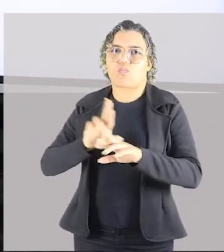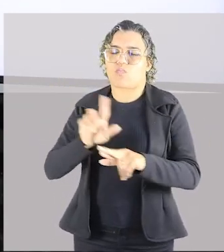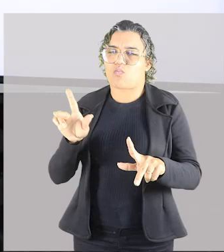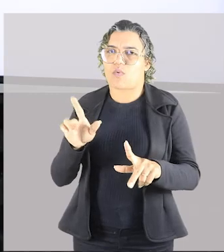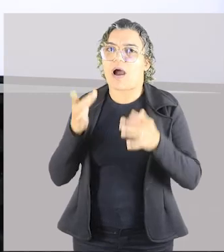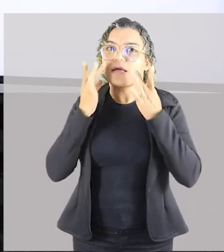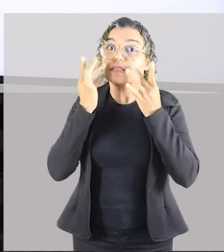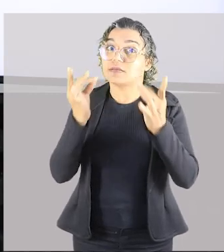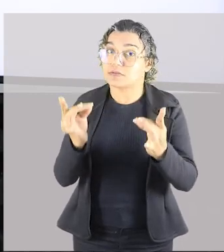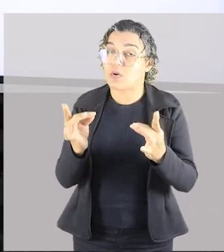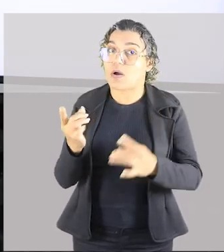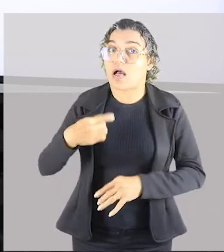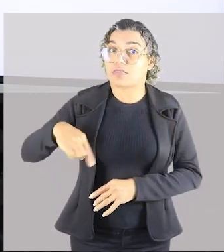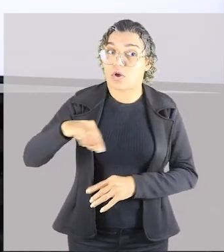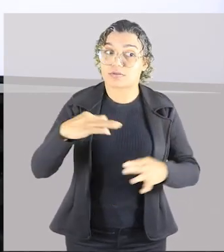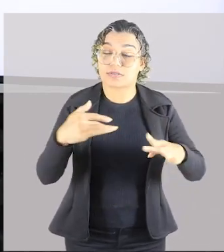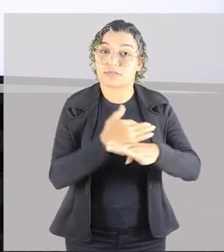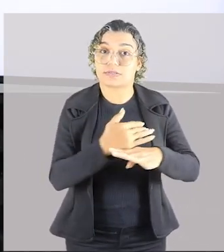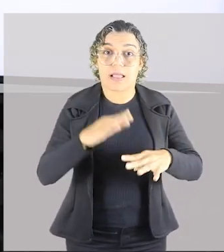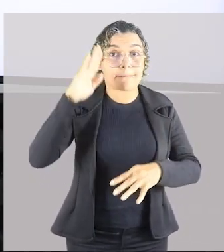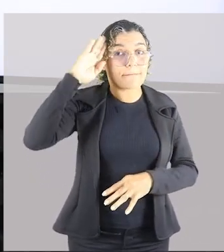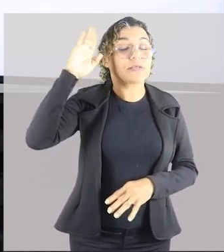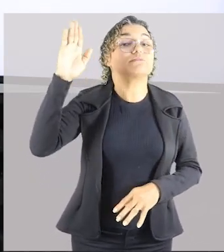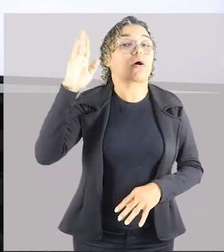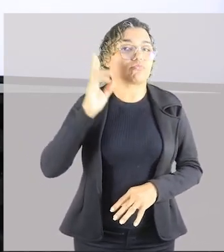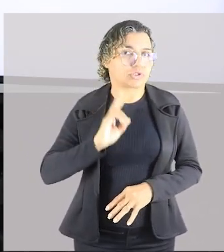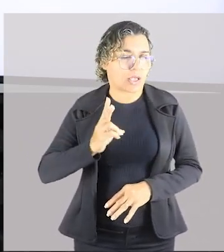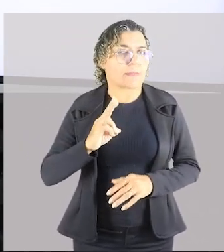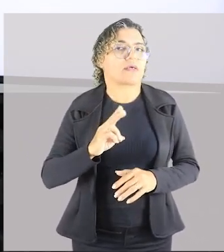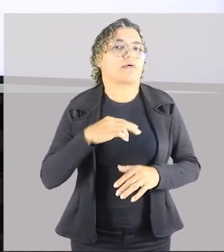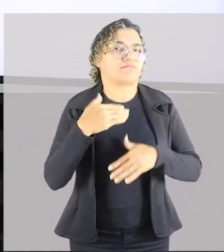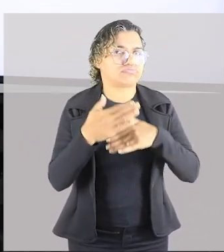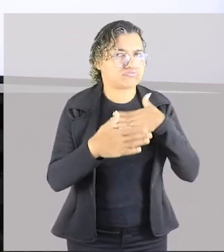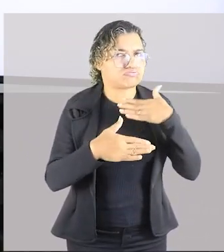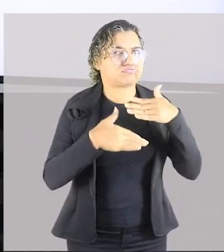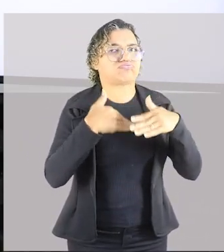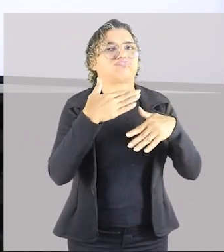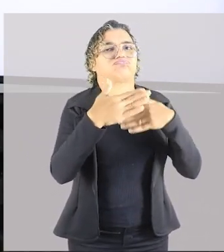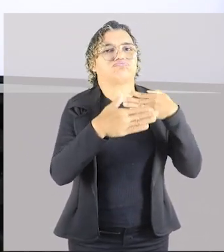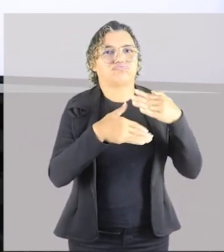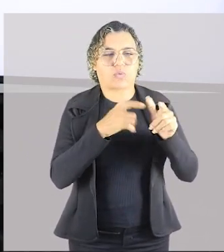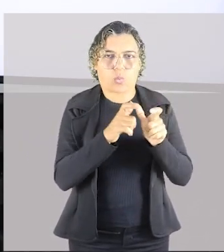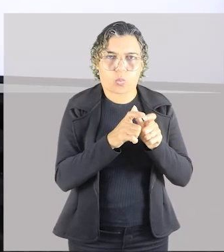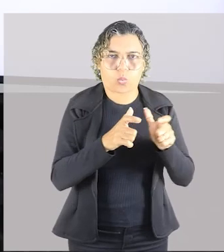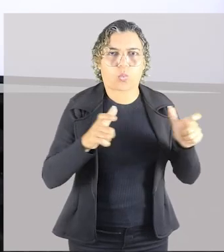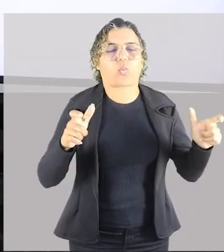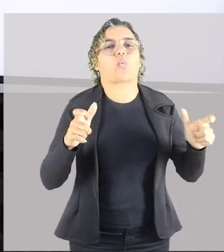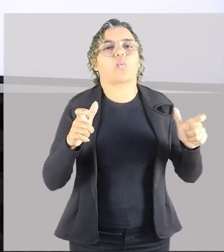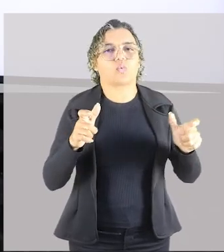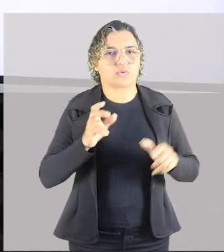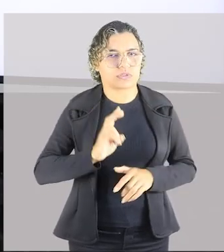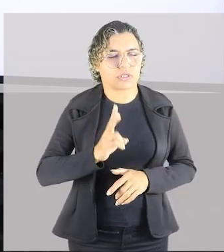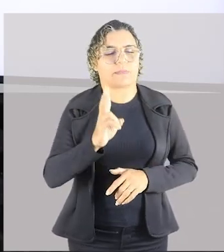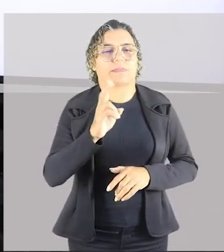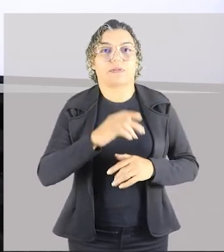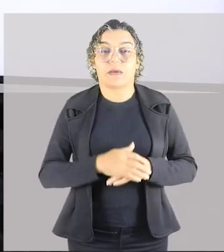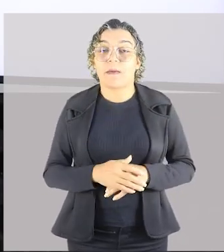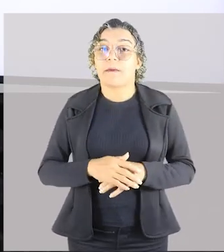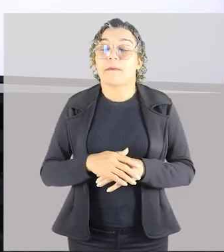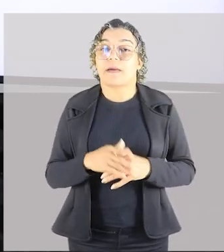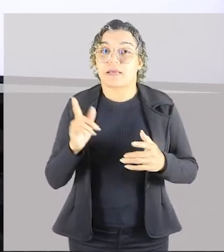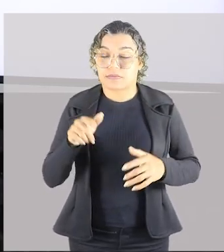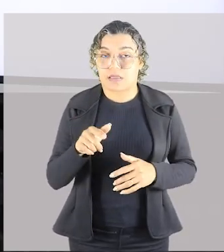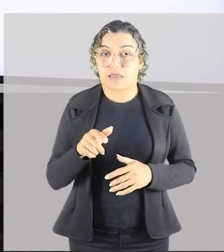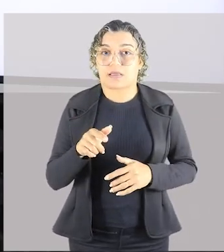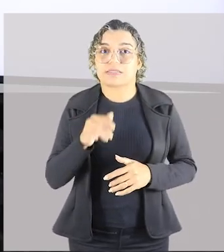nossas metrópoles, as nossas principais cidades continuam a se desenvolver, continuam a crescer em infraestrutura e populacionalmente. O que elas